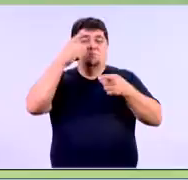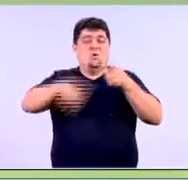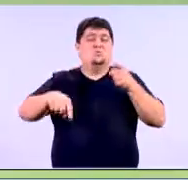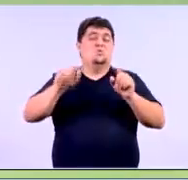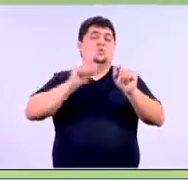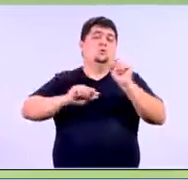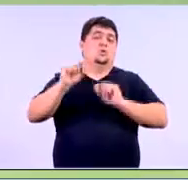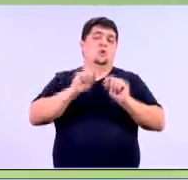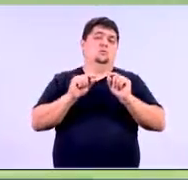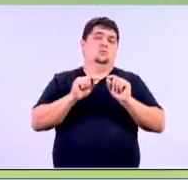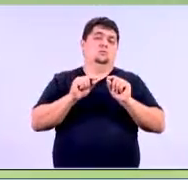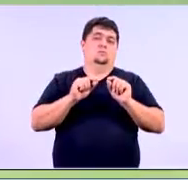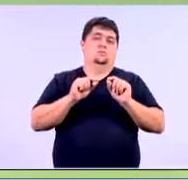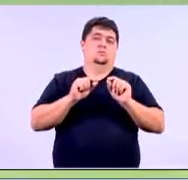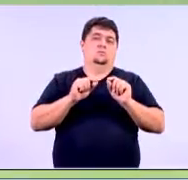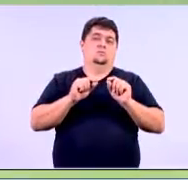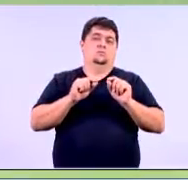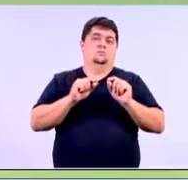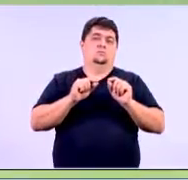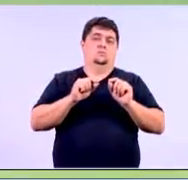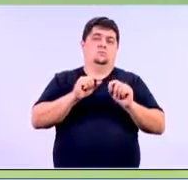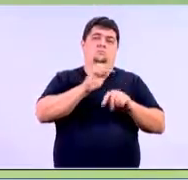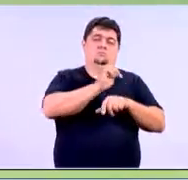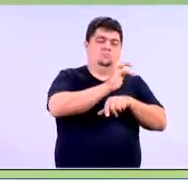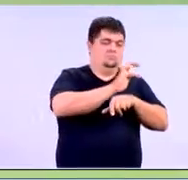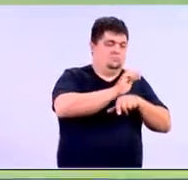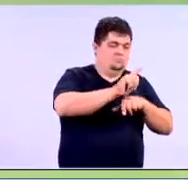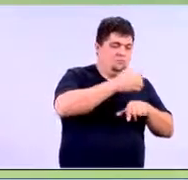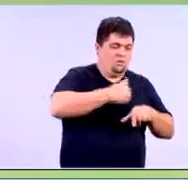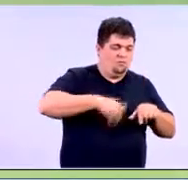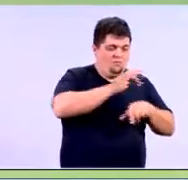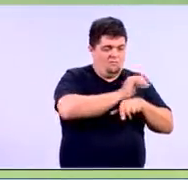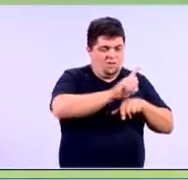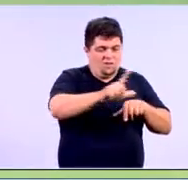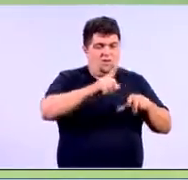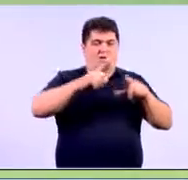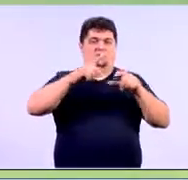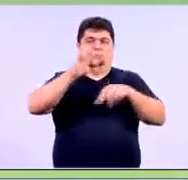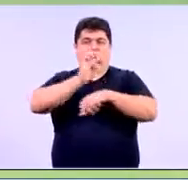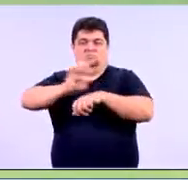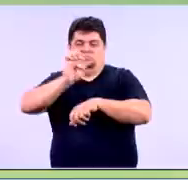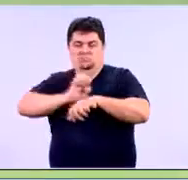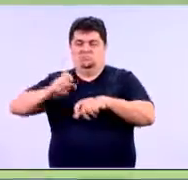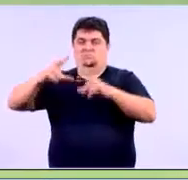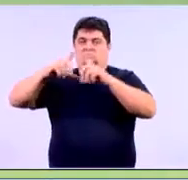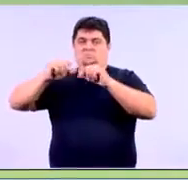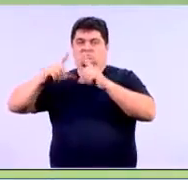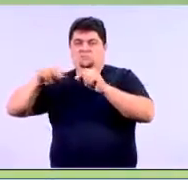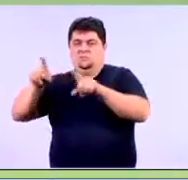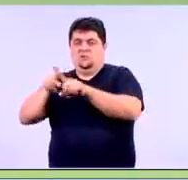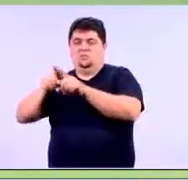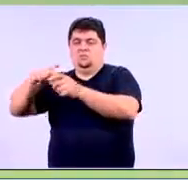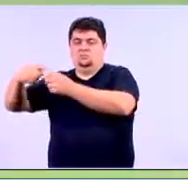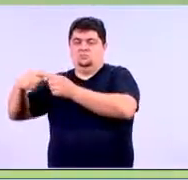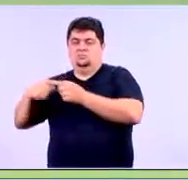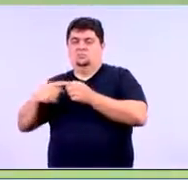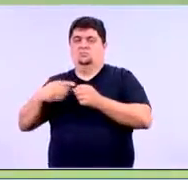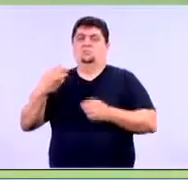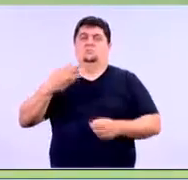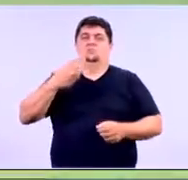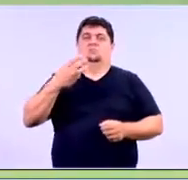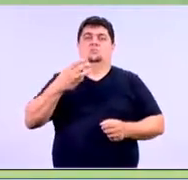é proibido à União, aos Estados, ao Distrito Federal e aos municípios. Número